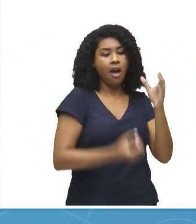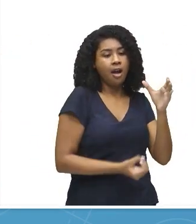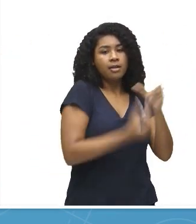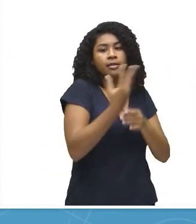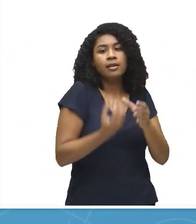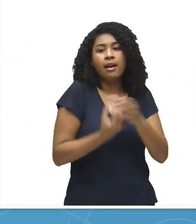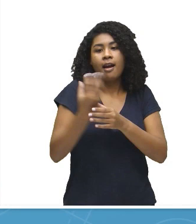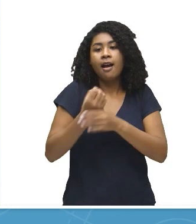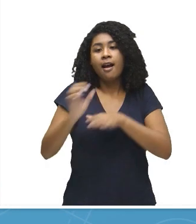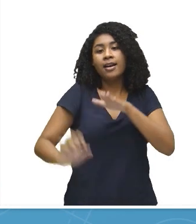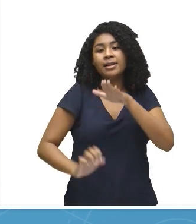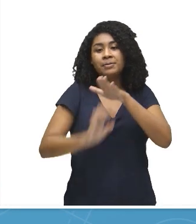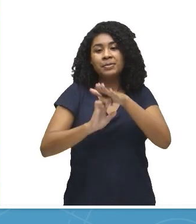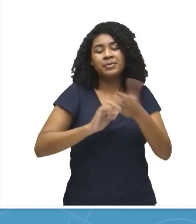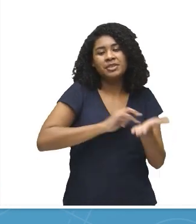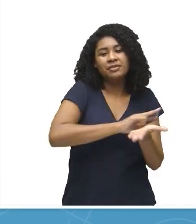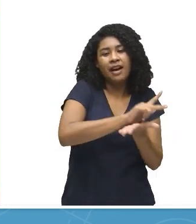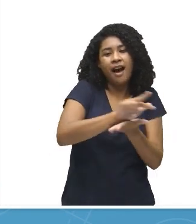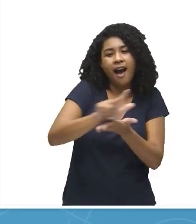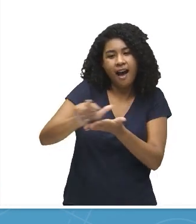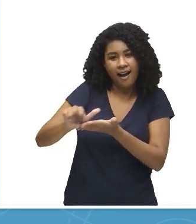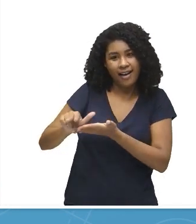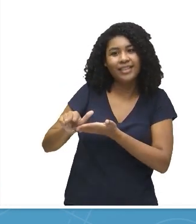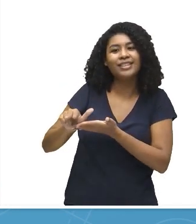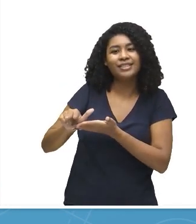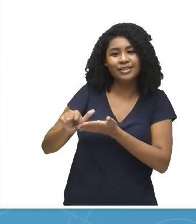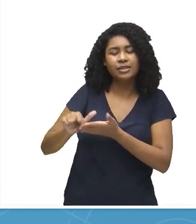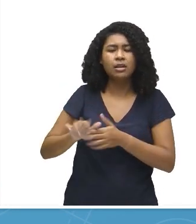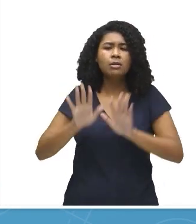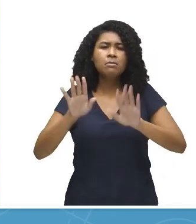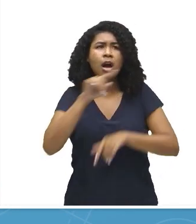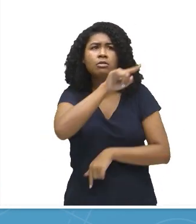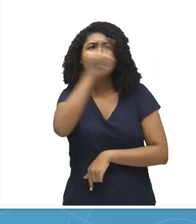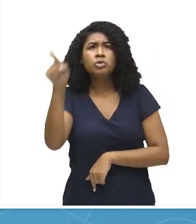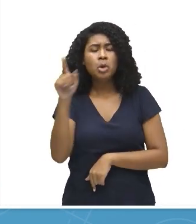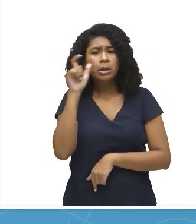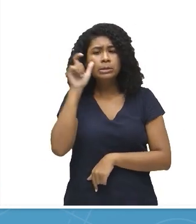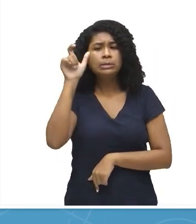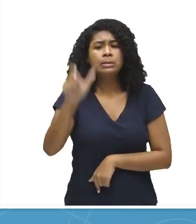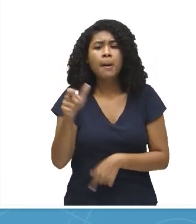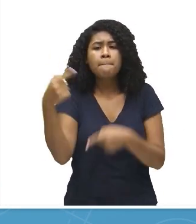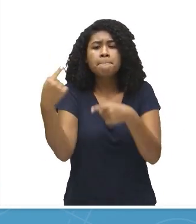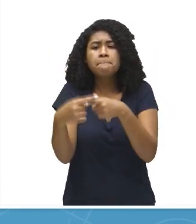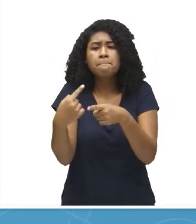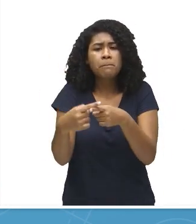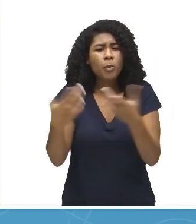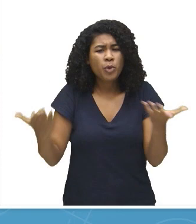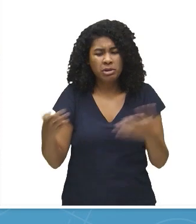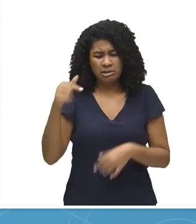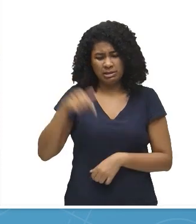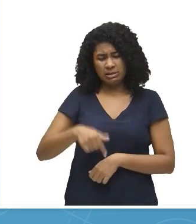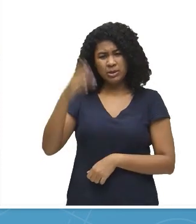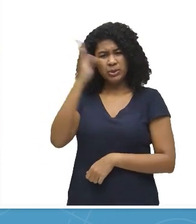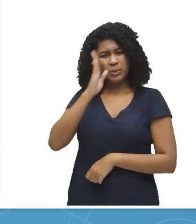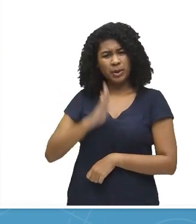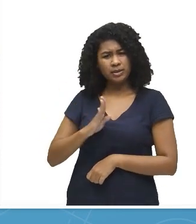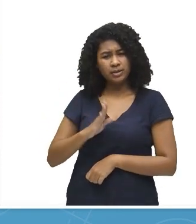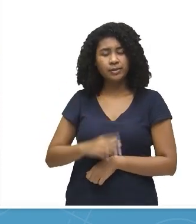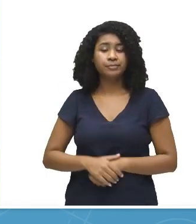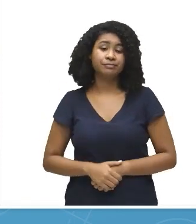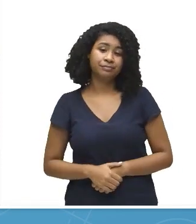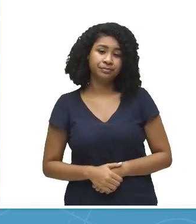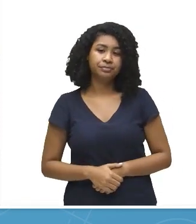Brasil, né? Se instalar aqui. E o que atraiu essas empresas, né? Se você tem aí uma indústria, por exemplo, você